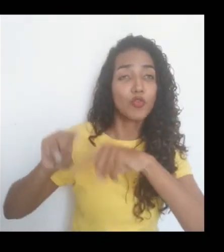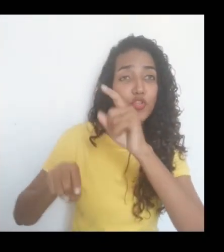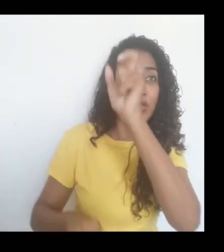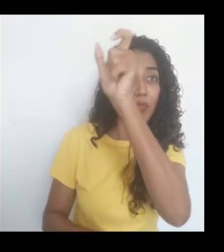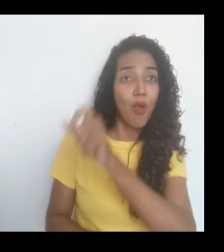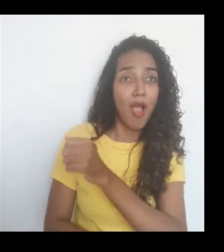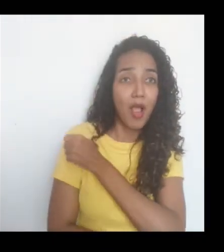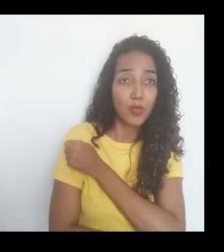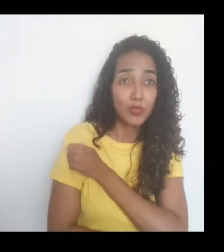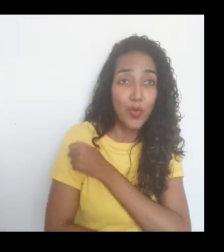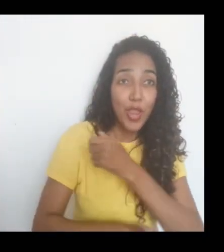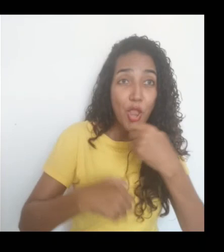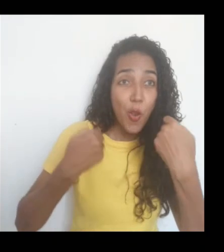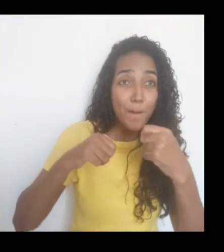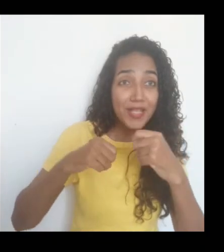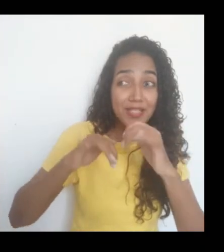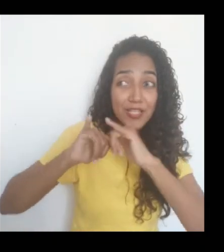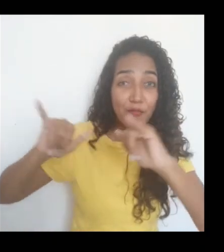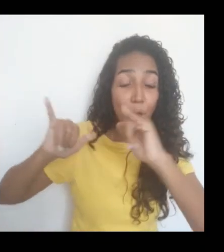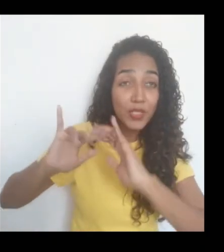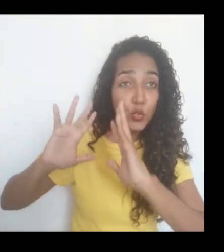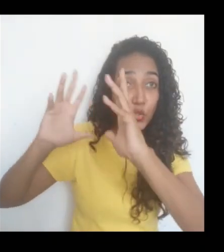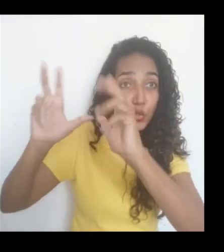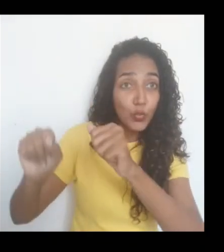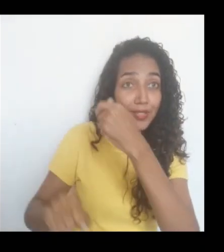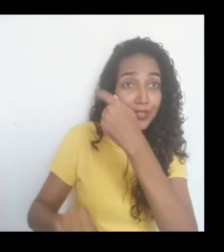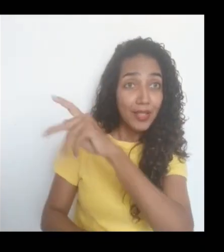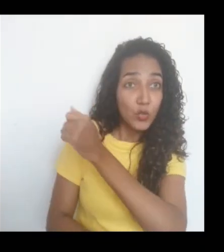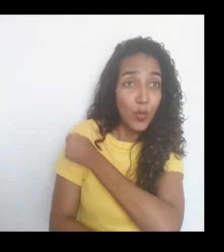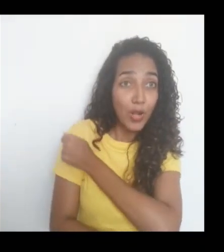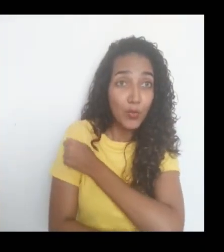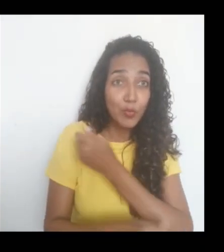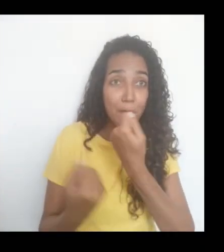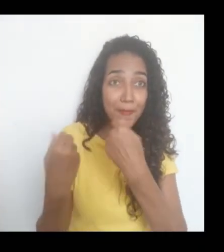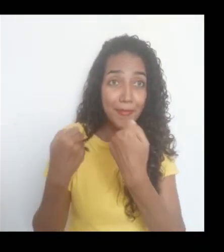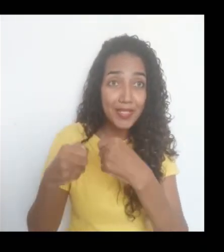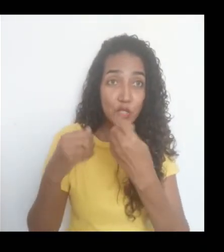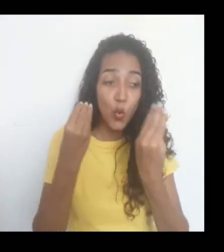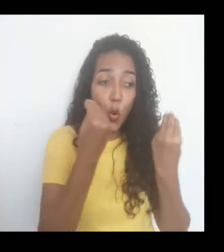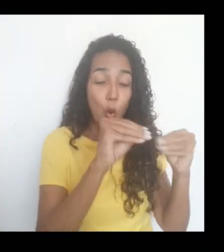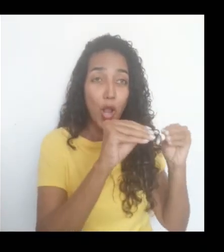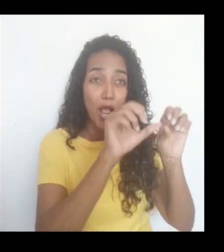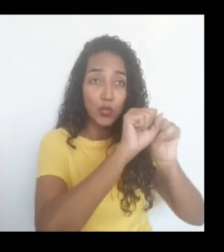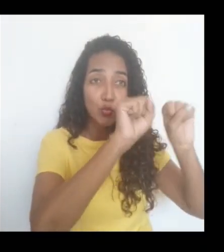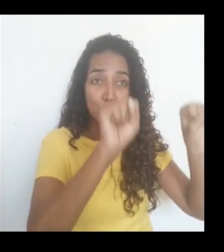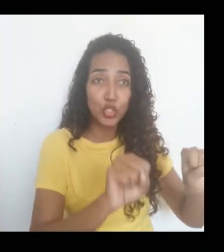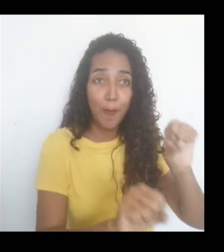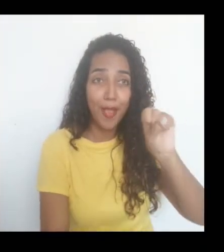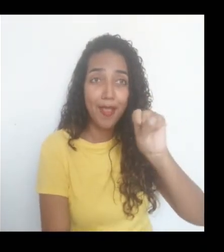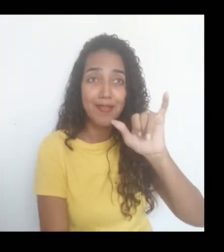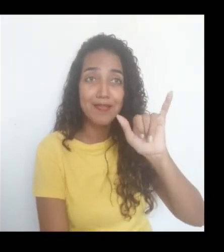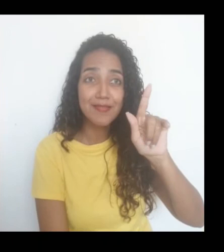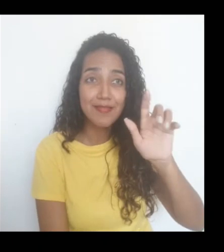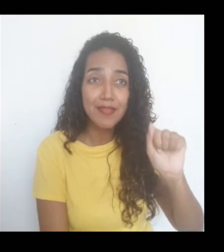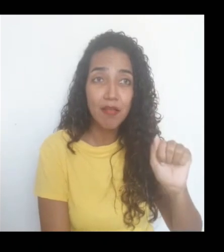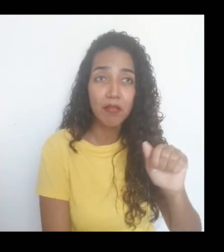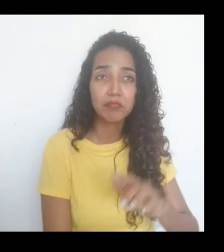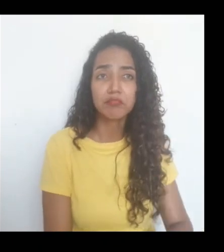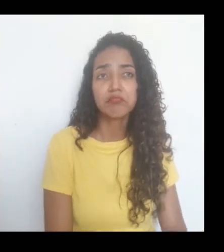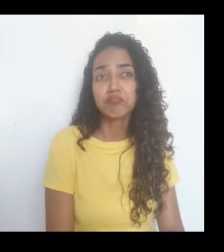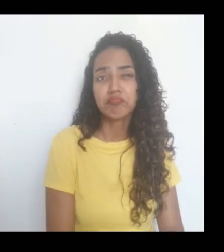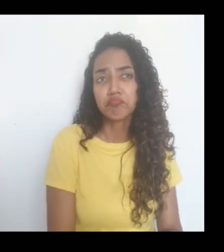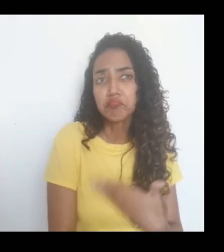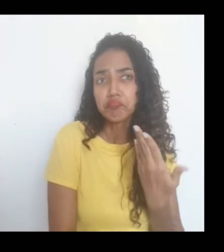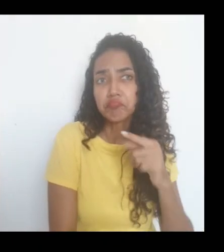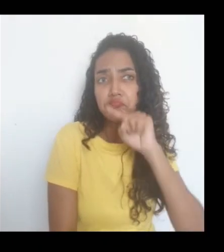Mas quais atributos fariam sentido para esse sistema? E quais seriam os métodos que a gente poderia considerar que